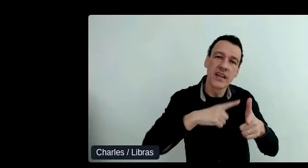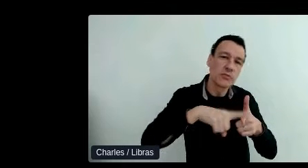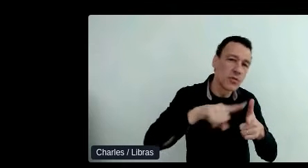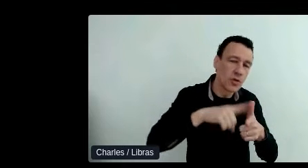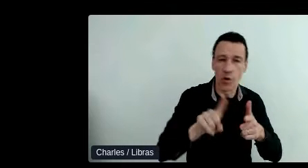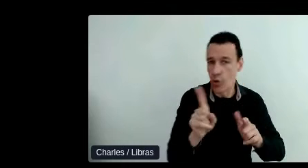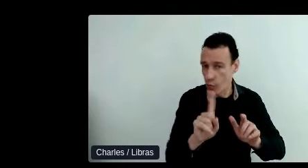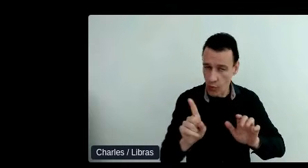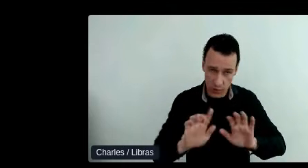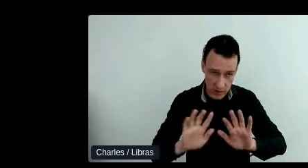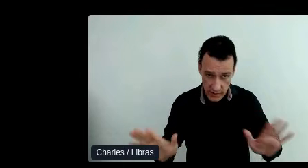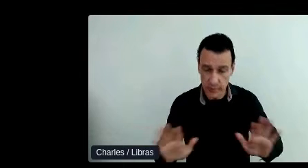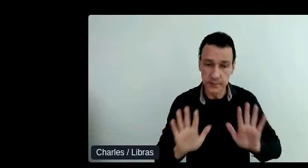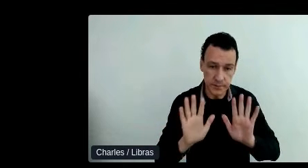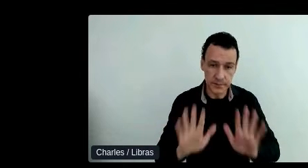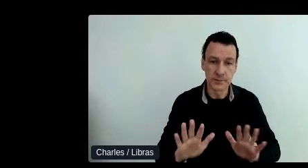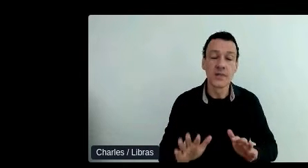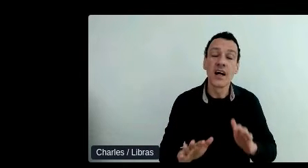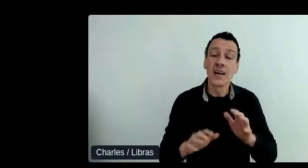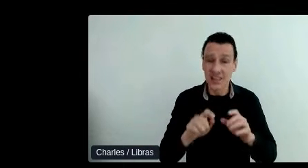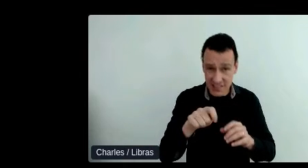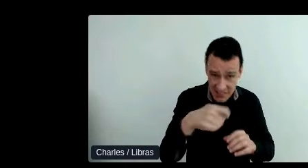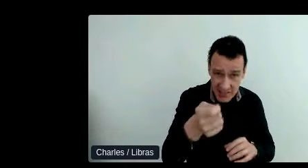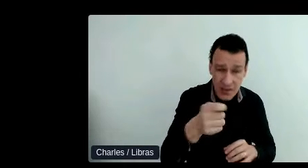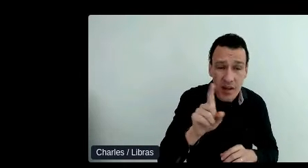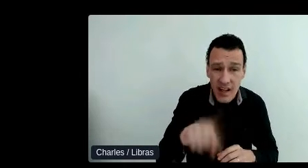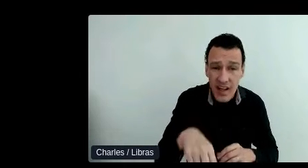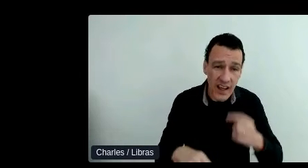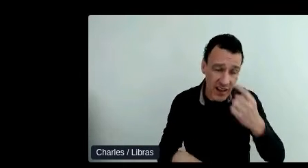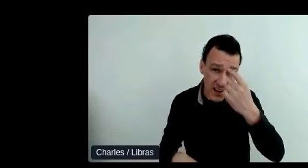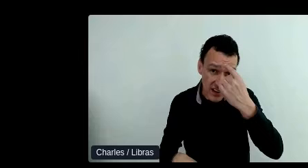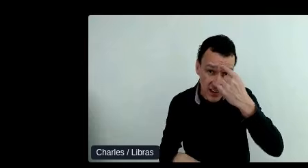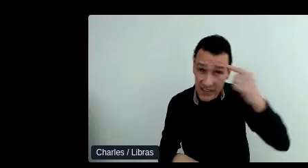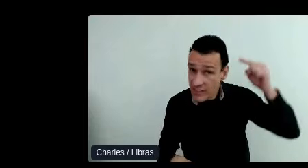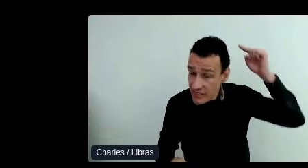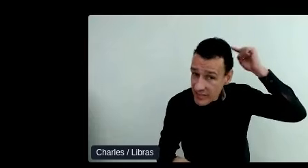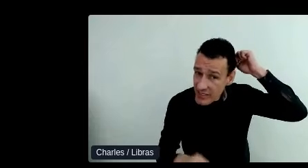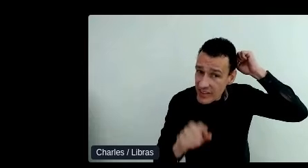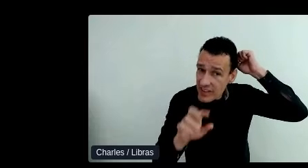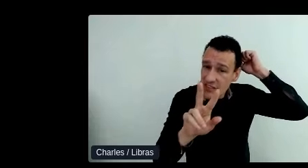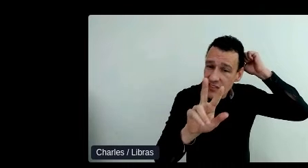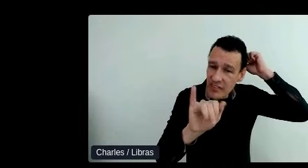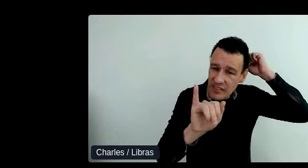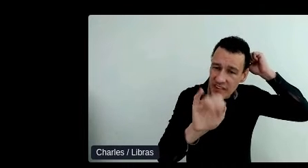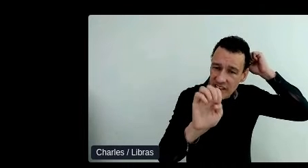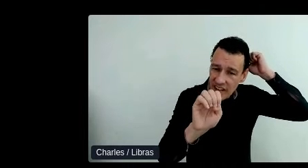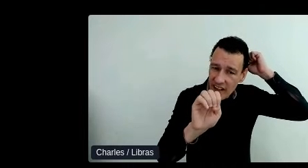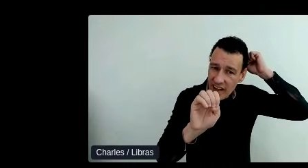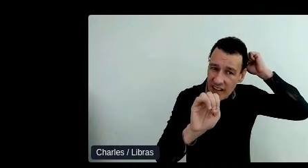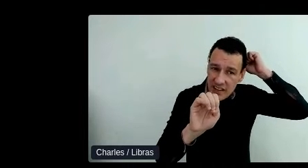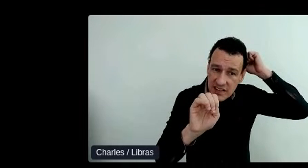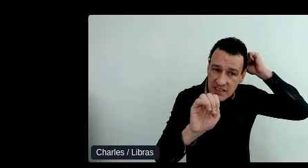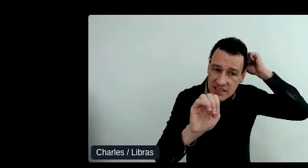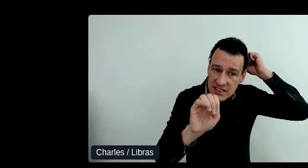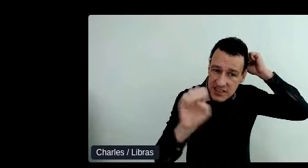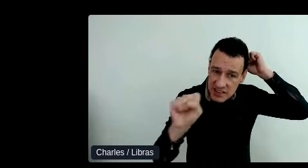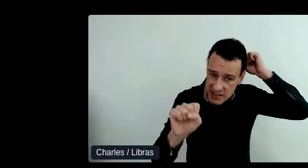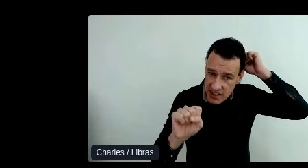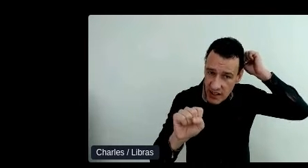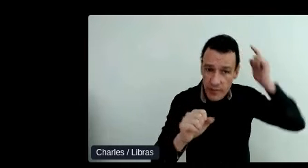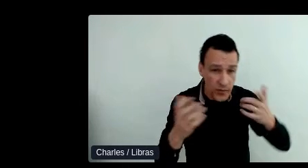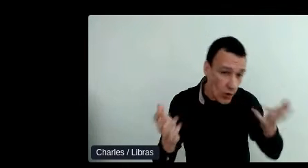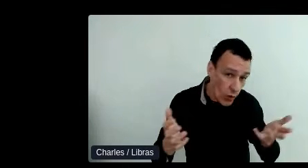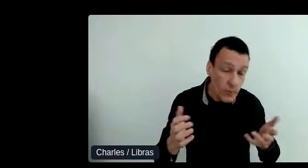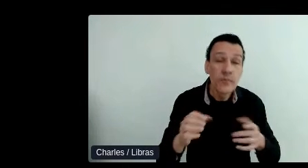o que a gente chama de viés, né? Viés da inteligência artificial. E que chama de bias, né? Que seria o viés